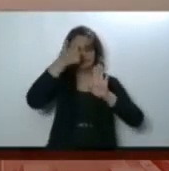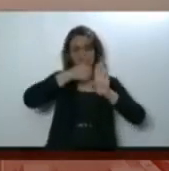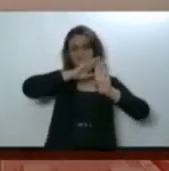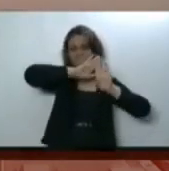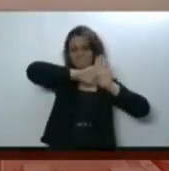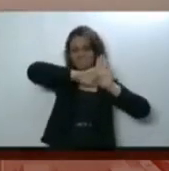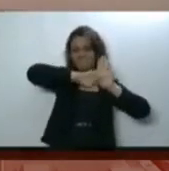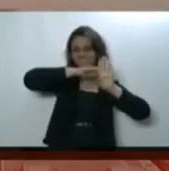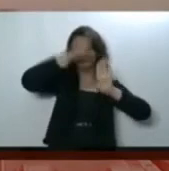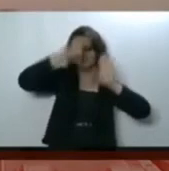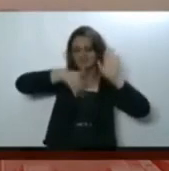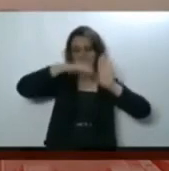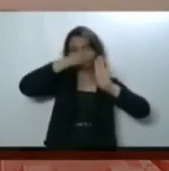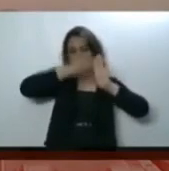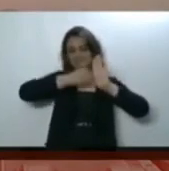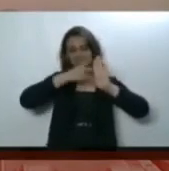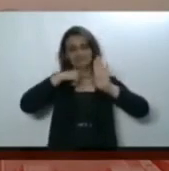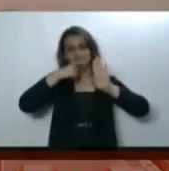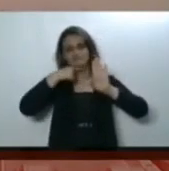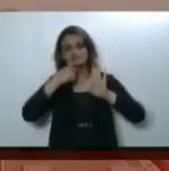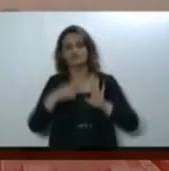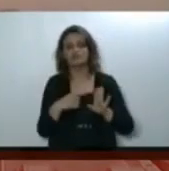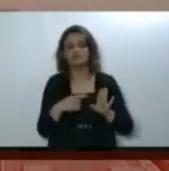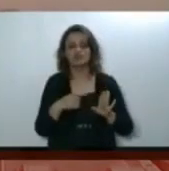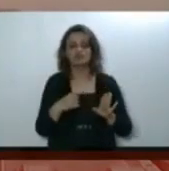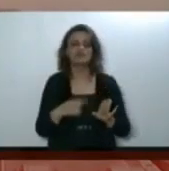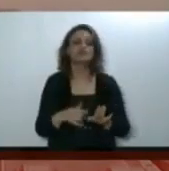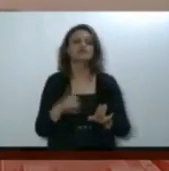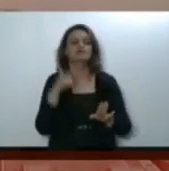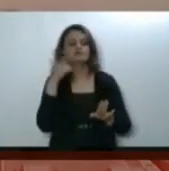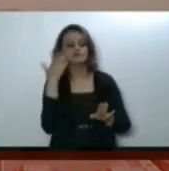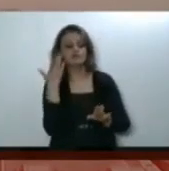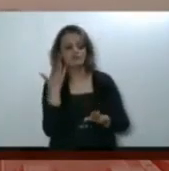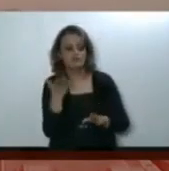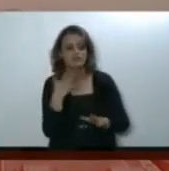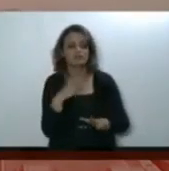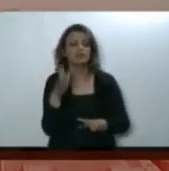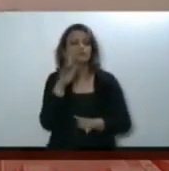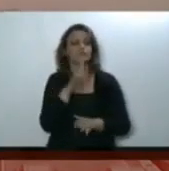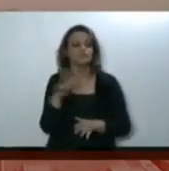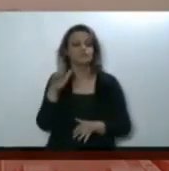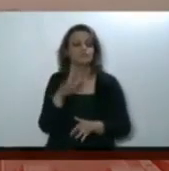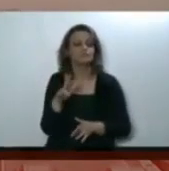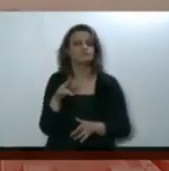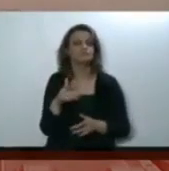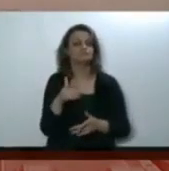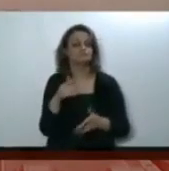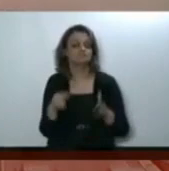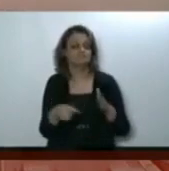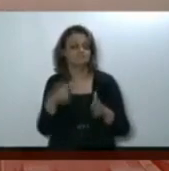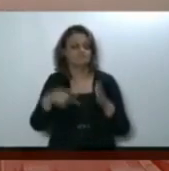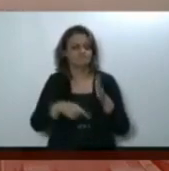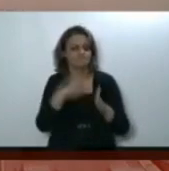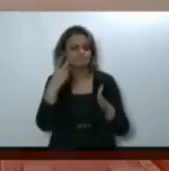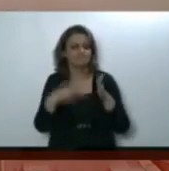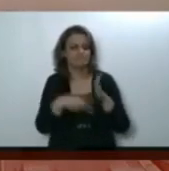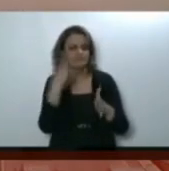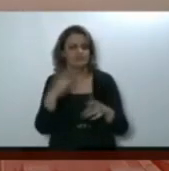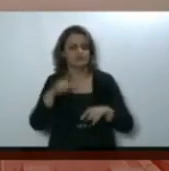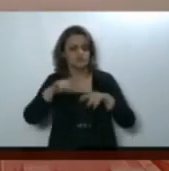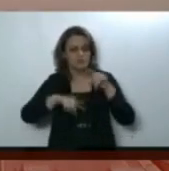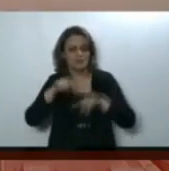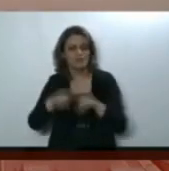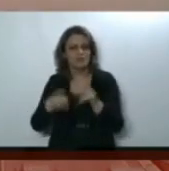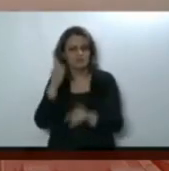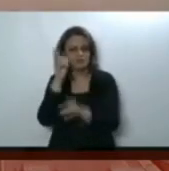justiça, tradicionalmente, tem se mantido alheia a essa realidade, né? Queria falar do genocídio